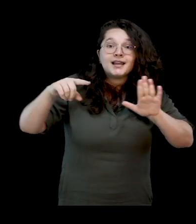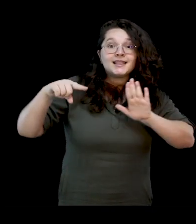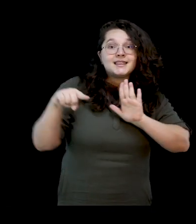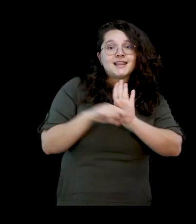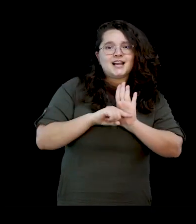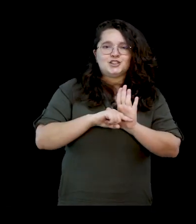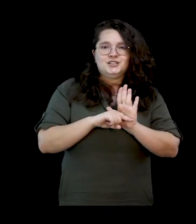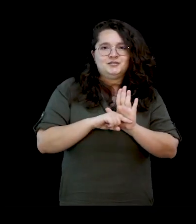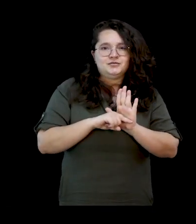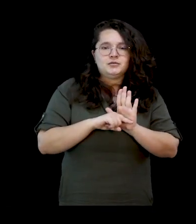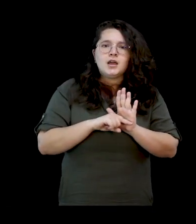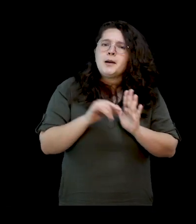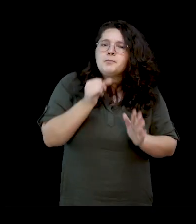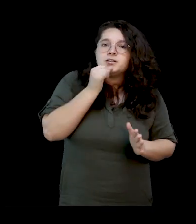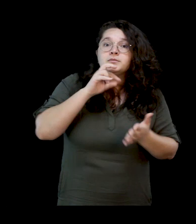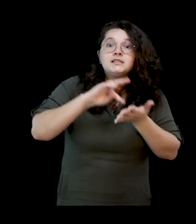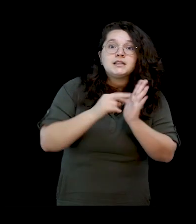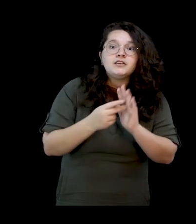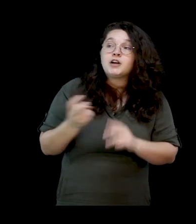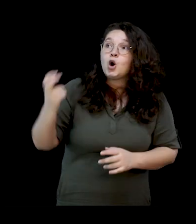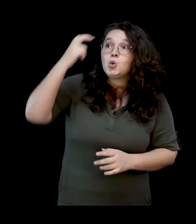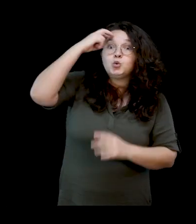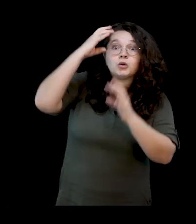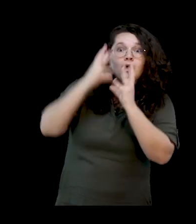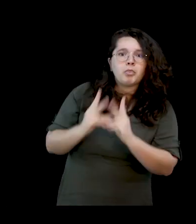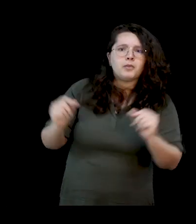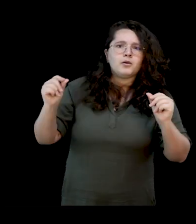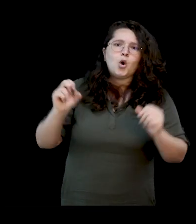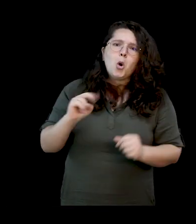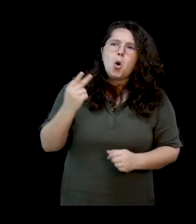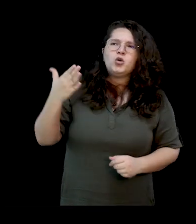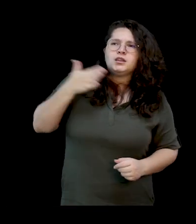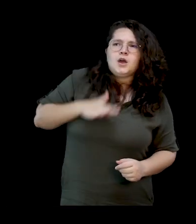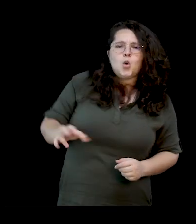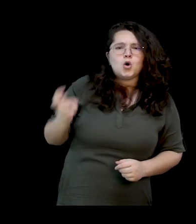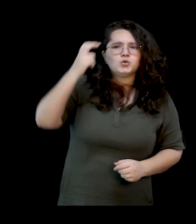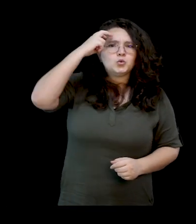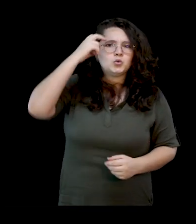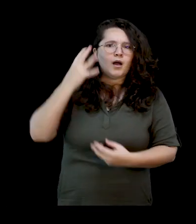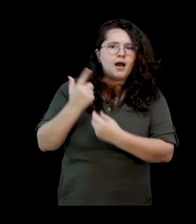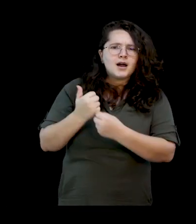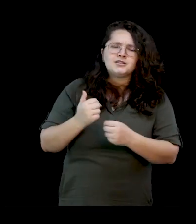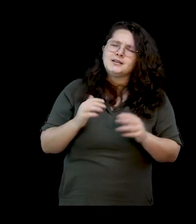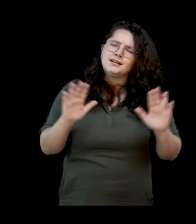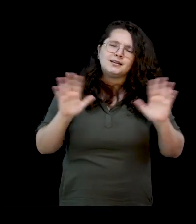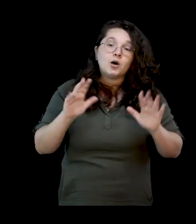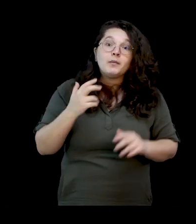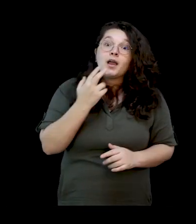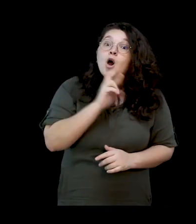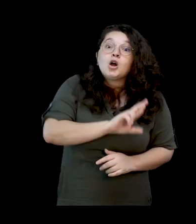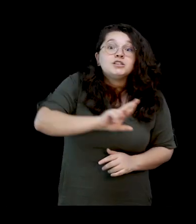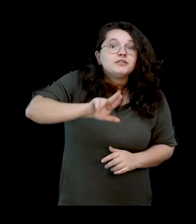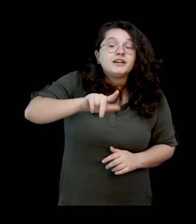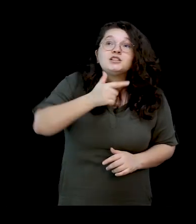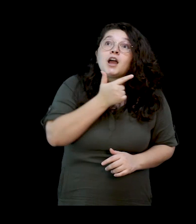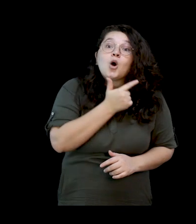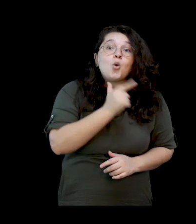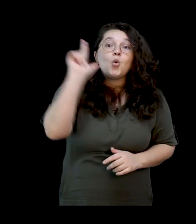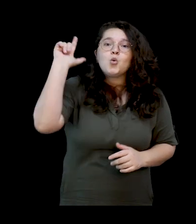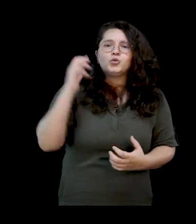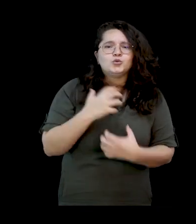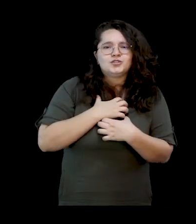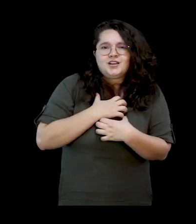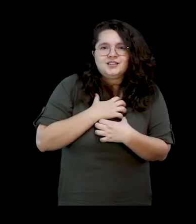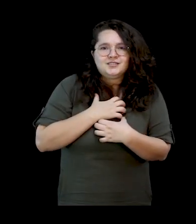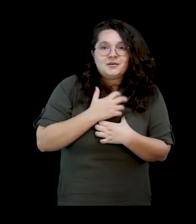grandeza negativa. Ela não é a abolição da cultura, ela não é a negação da cultura, mas ela é uma outra coisa que não tem a